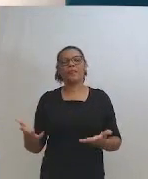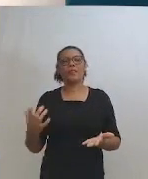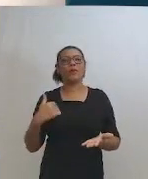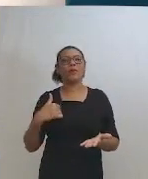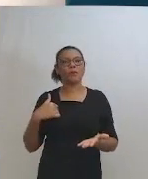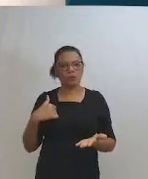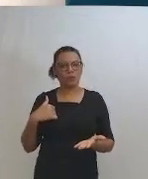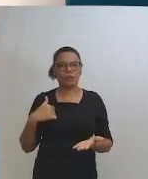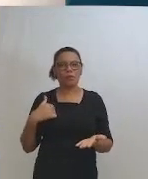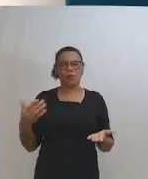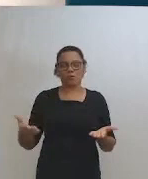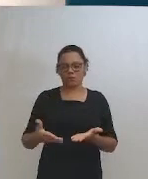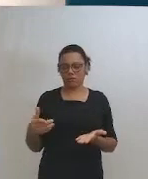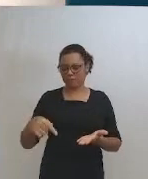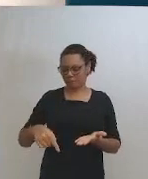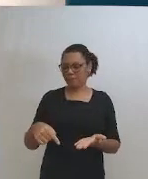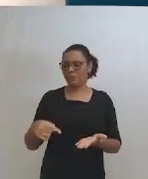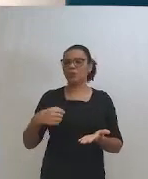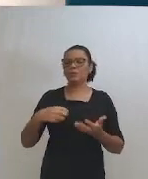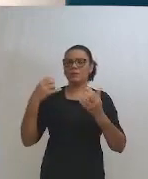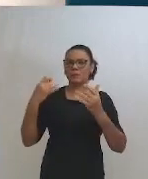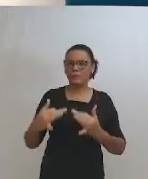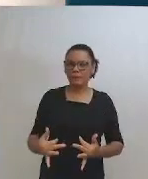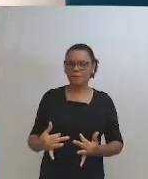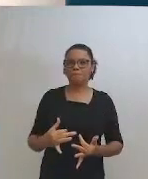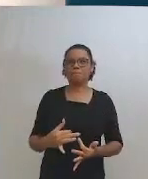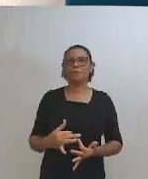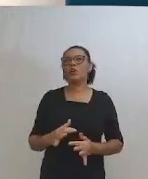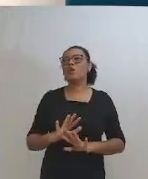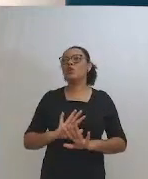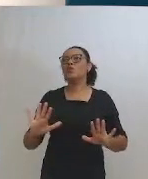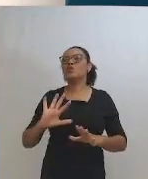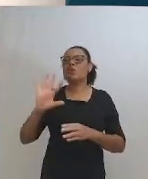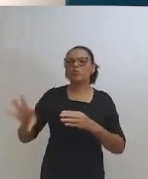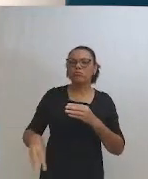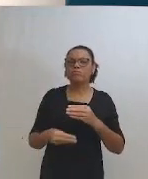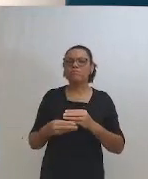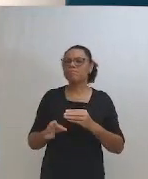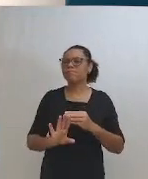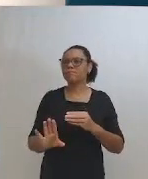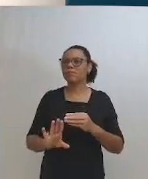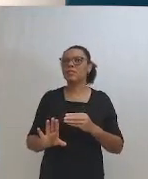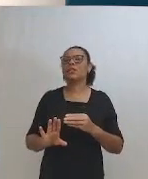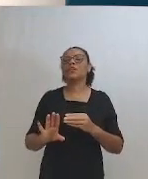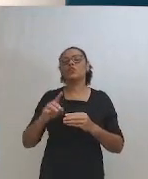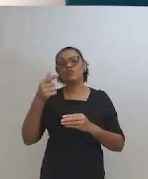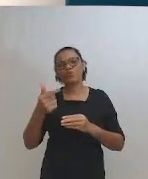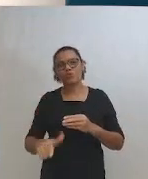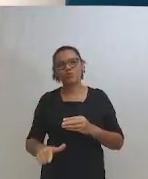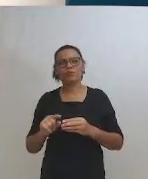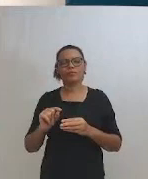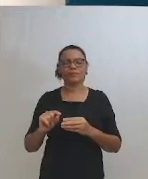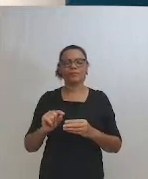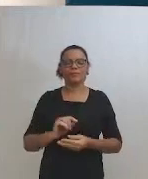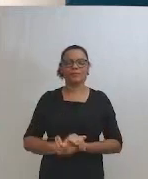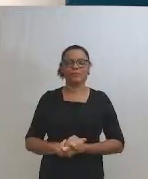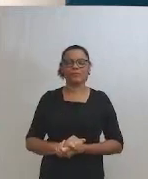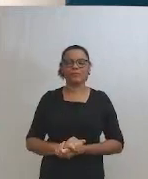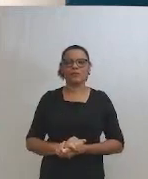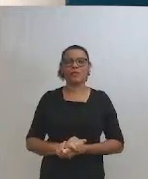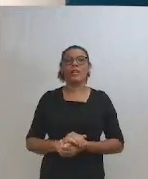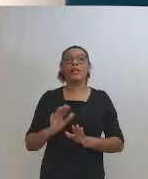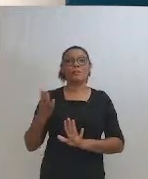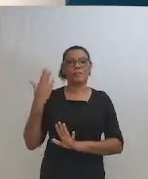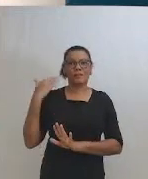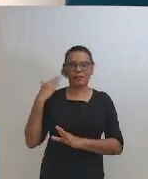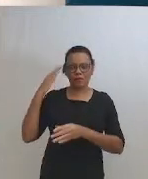aqui dizendo, apenas acrescentando mais uma vez, que eu disse no voto,